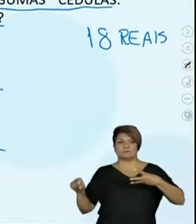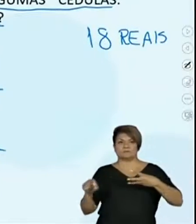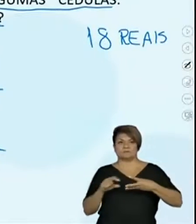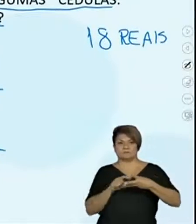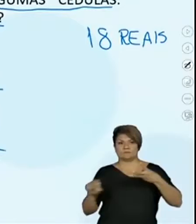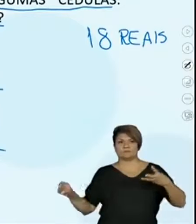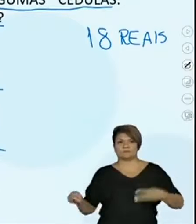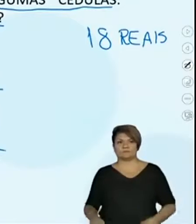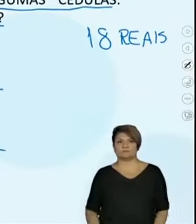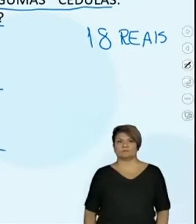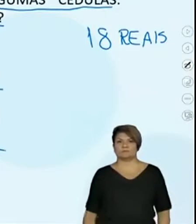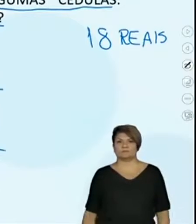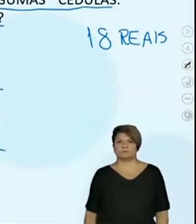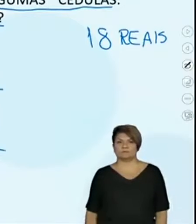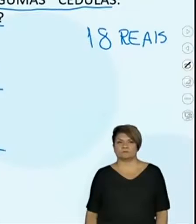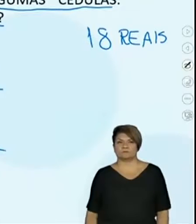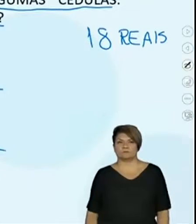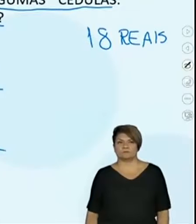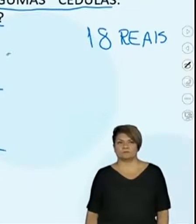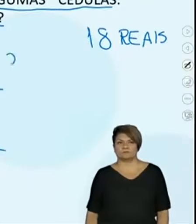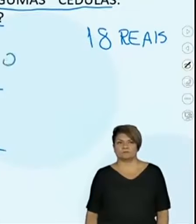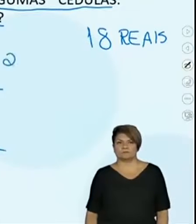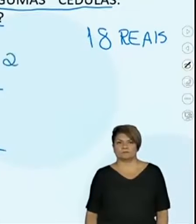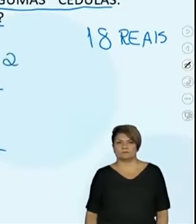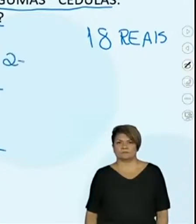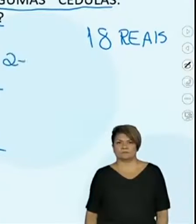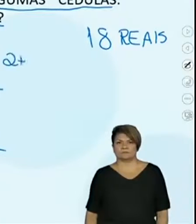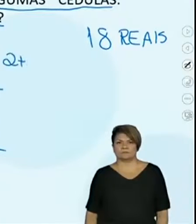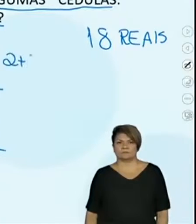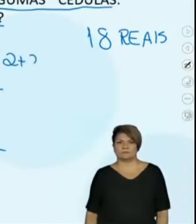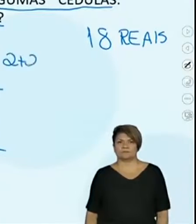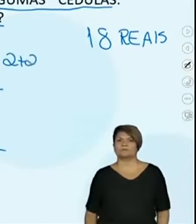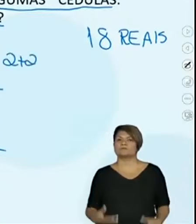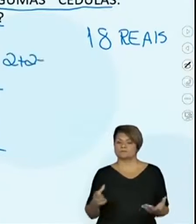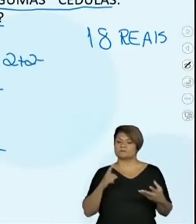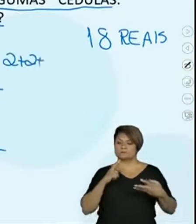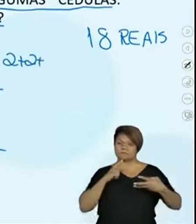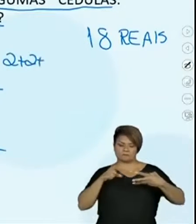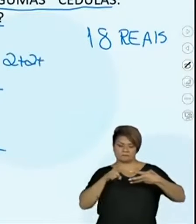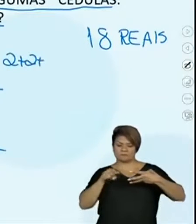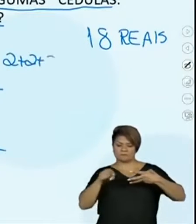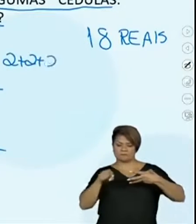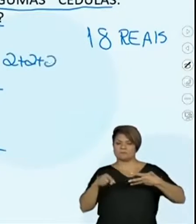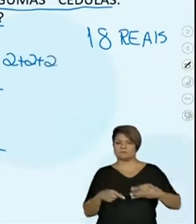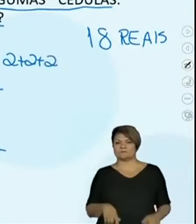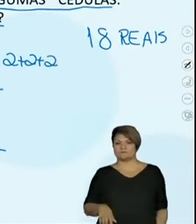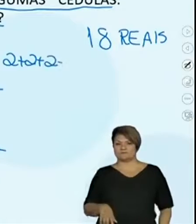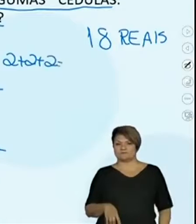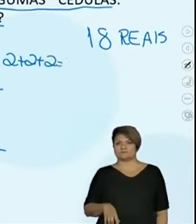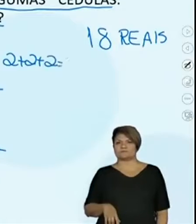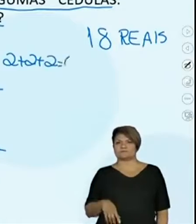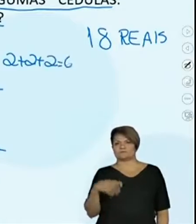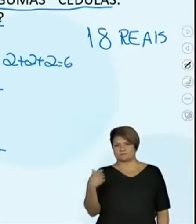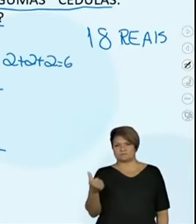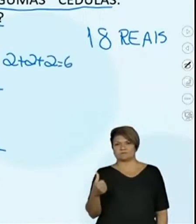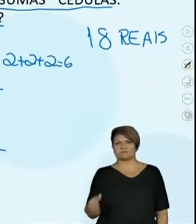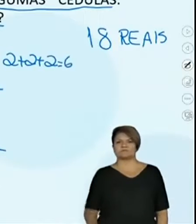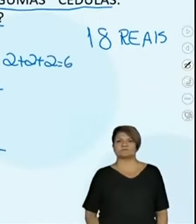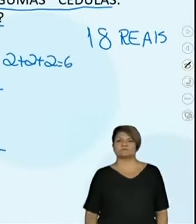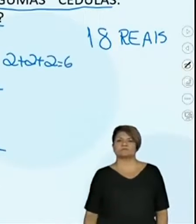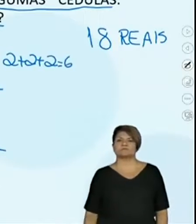dois. Ó, nessa linha, dois, mais dois, mais dois. Seis.